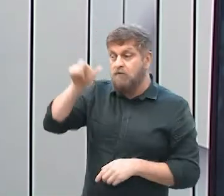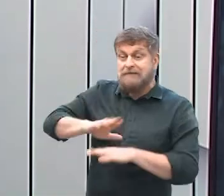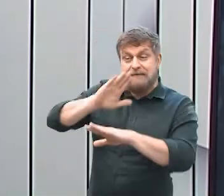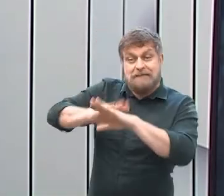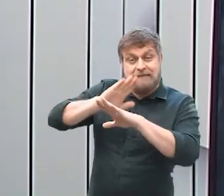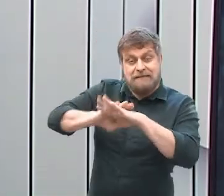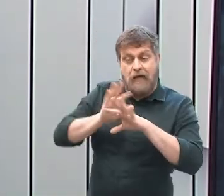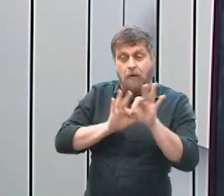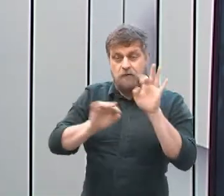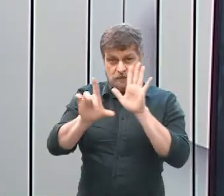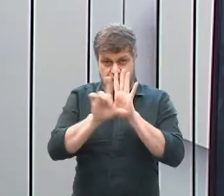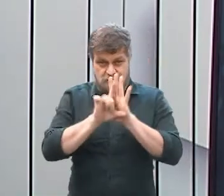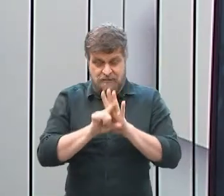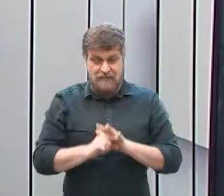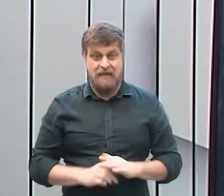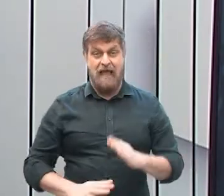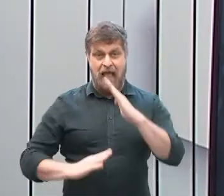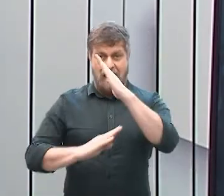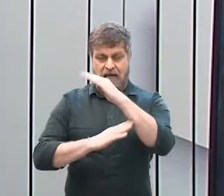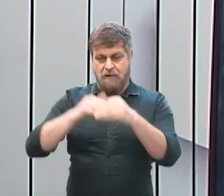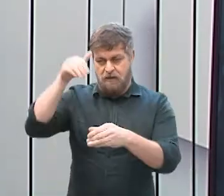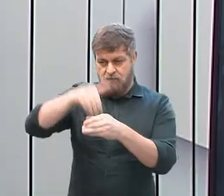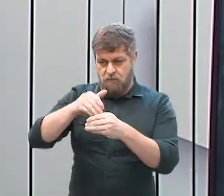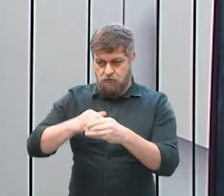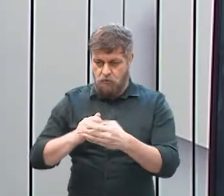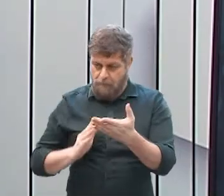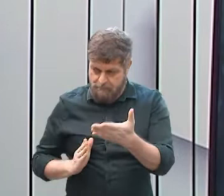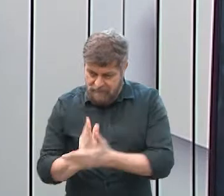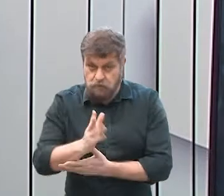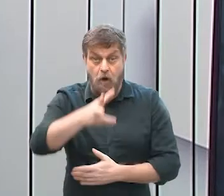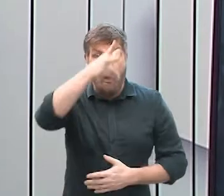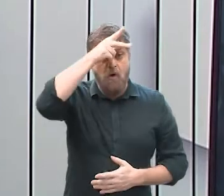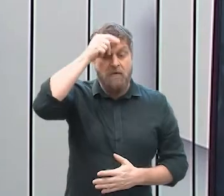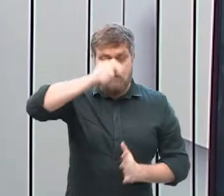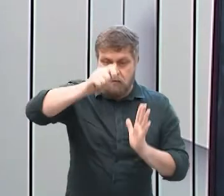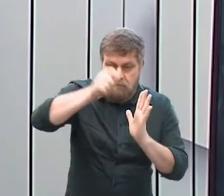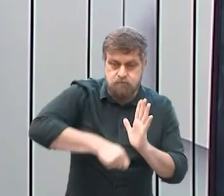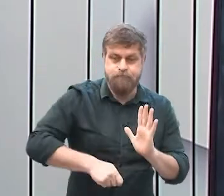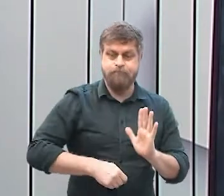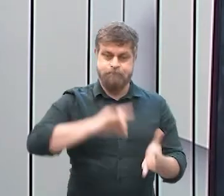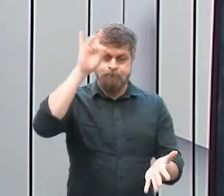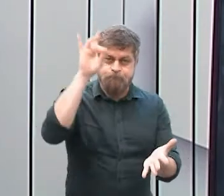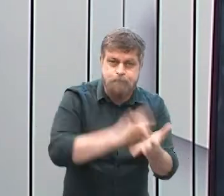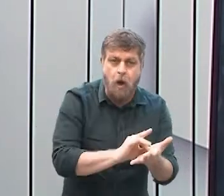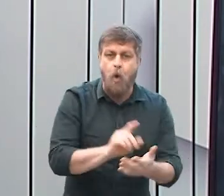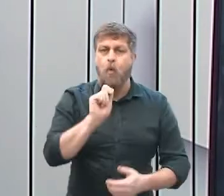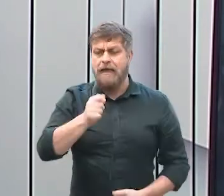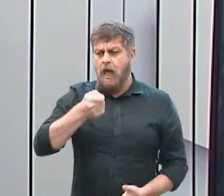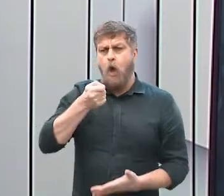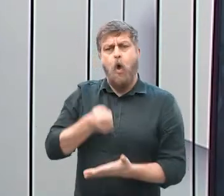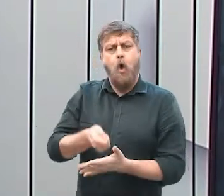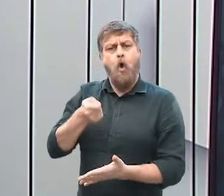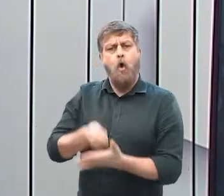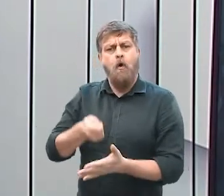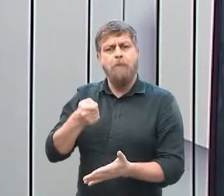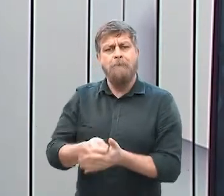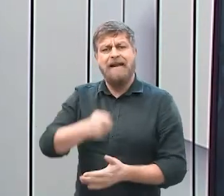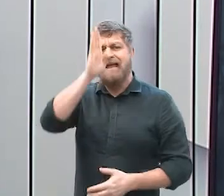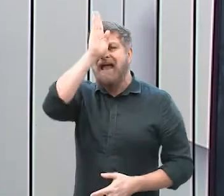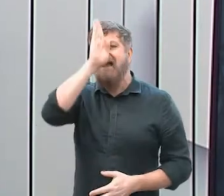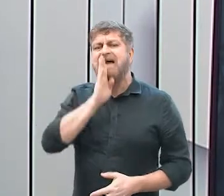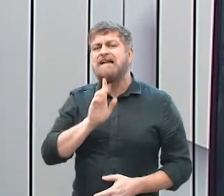de lei que foi aprovado na Câmara, assinado pelo prefeito Jonas Donizete, que torna obrigatório o fornecimento gratuito